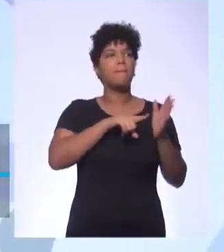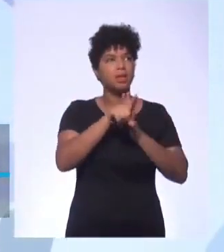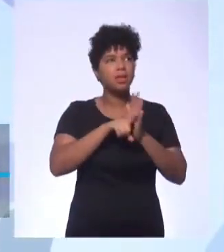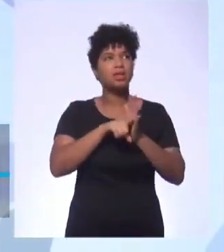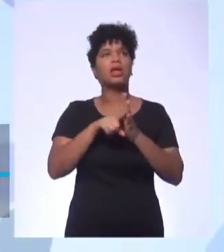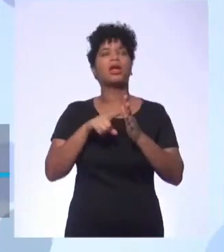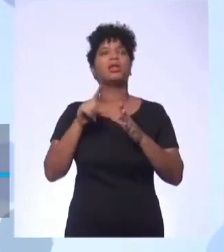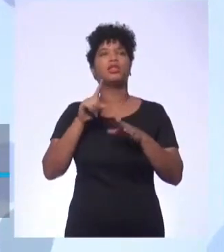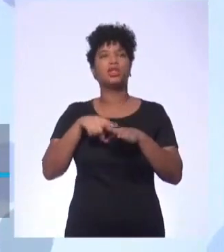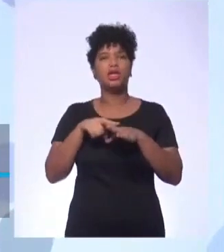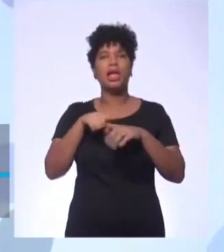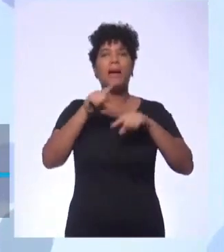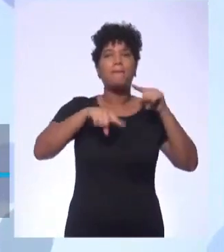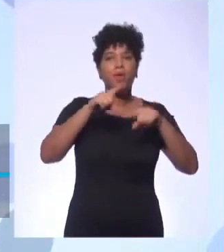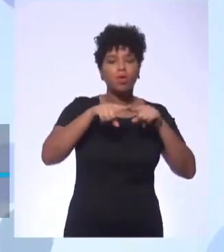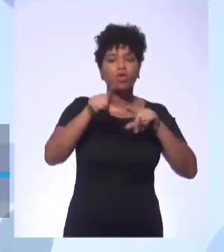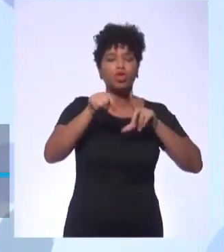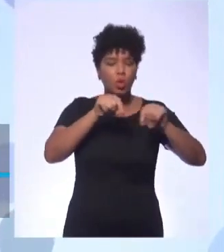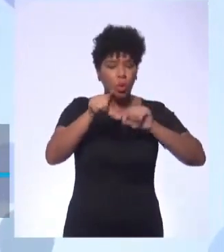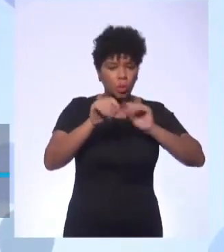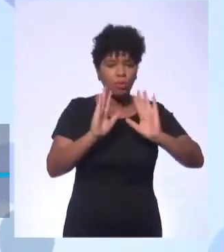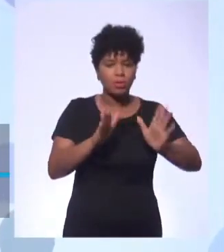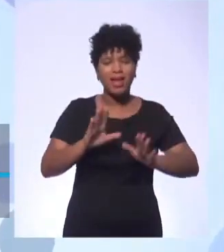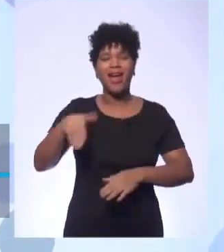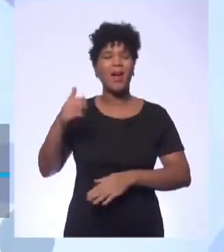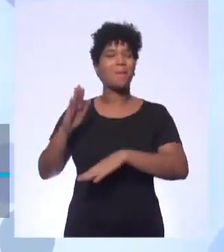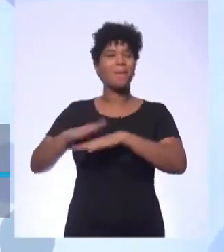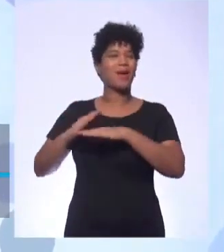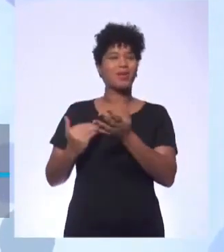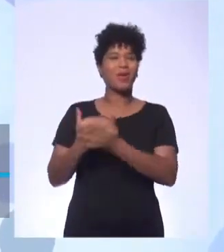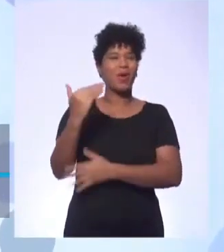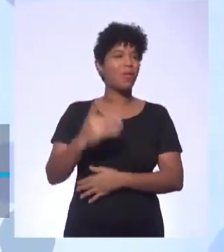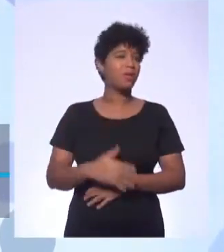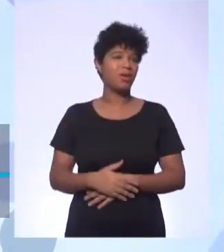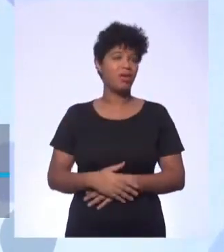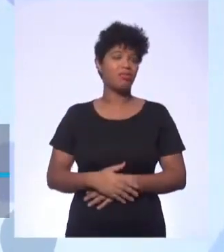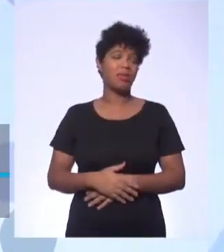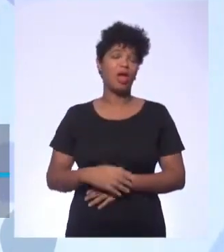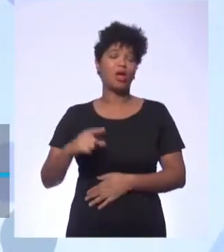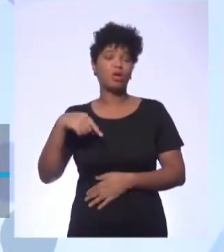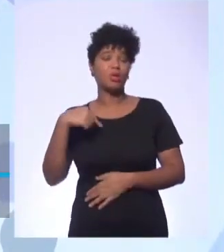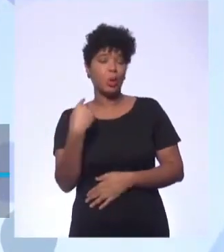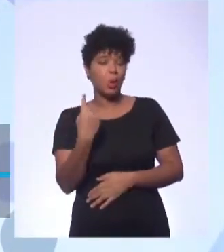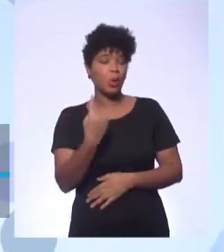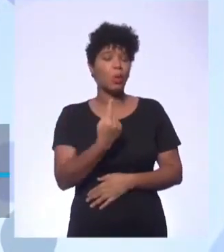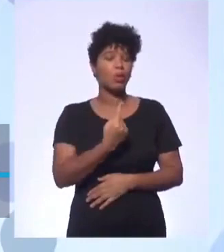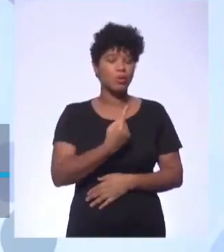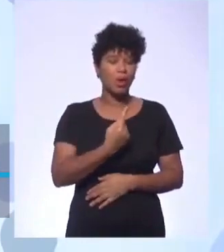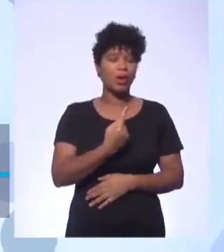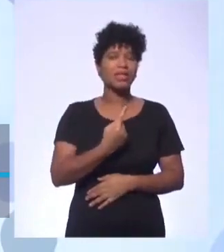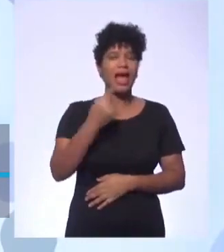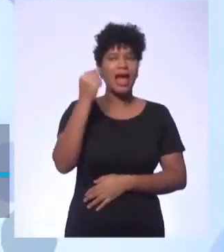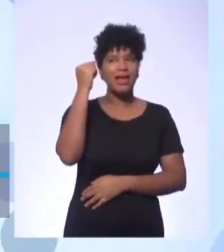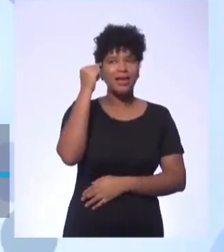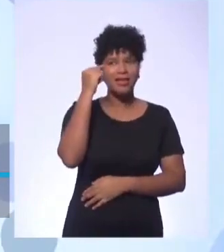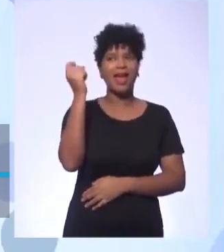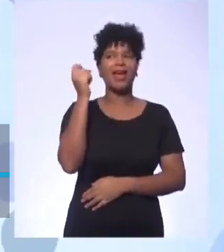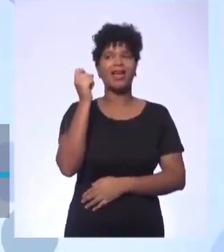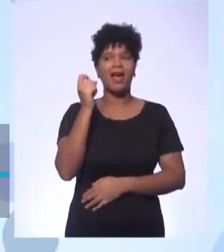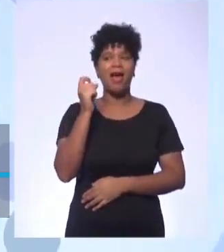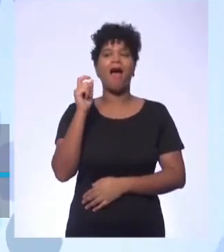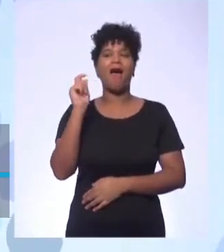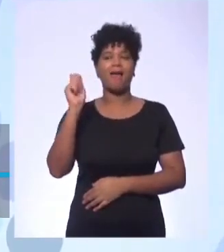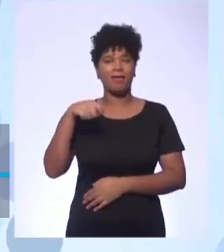dar forma naquela primeira ideia. O que antes era apenas um esboço simples, agora começa a tomar uma forma definida. Eu